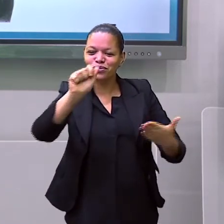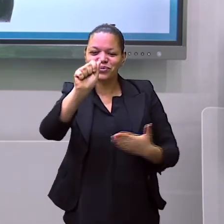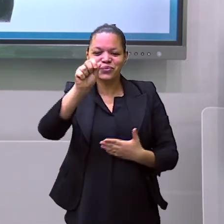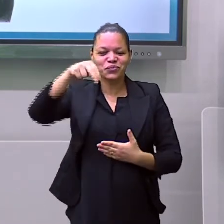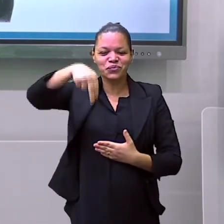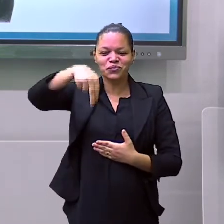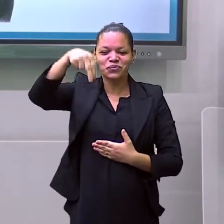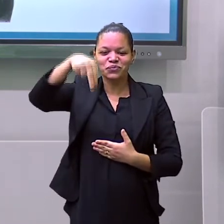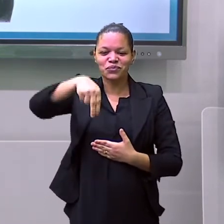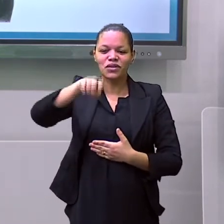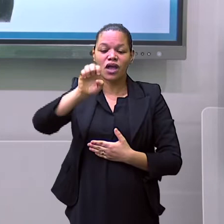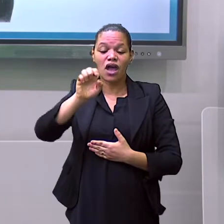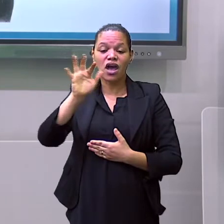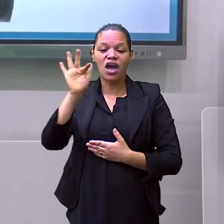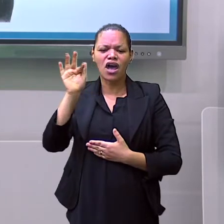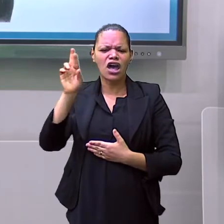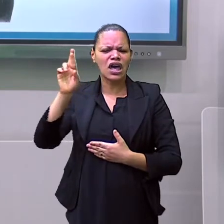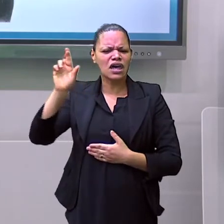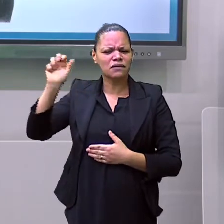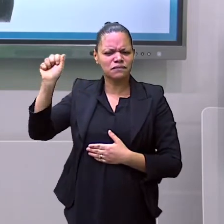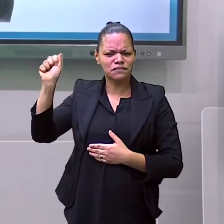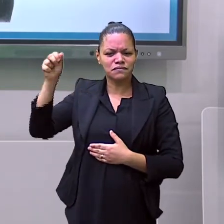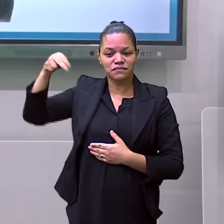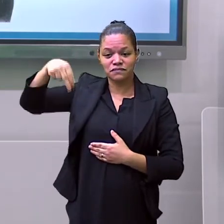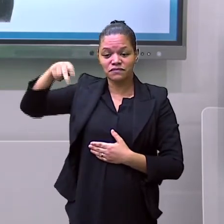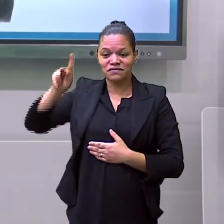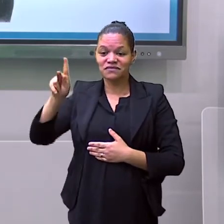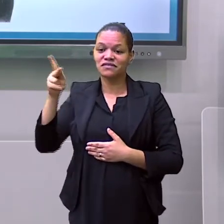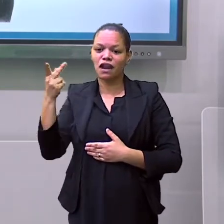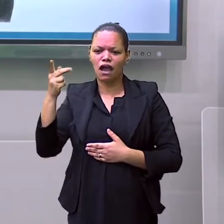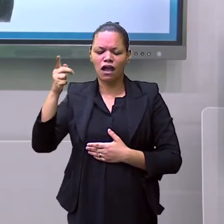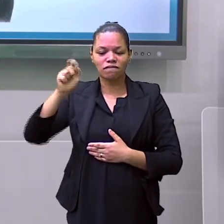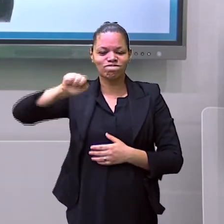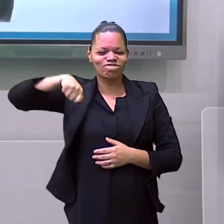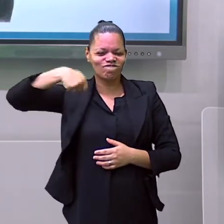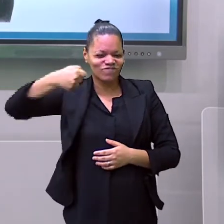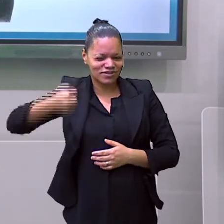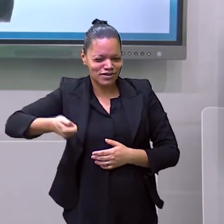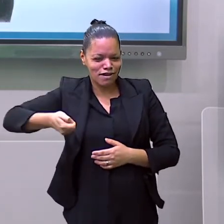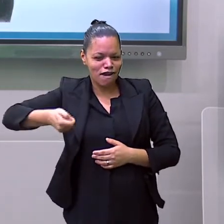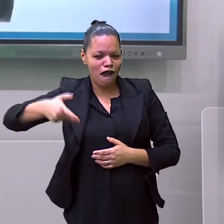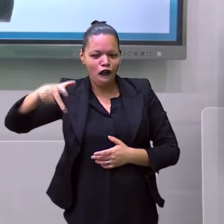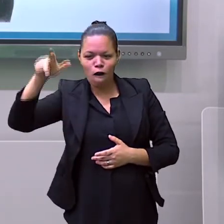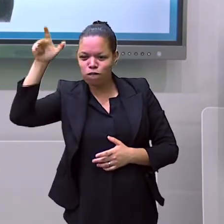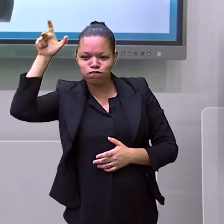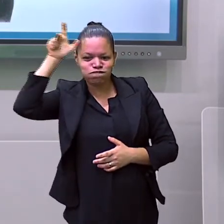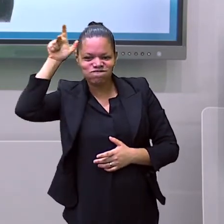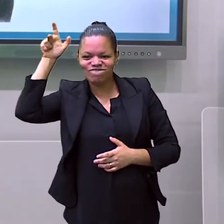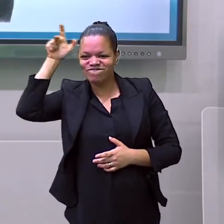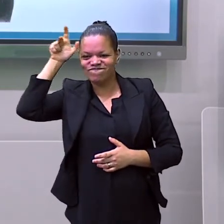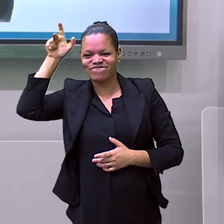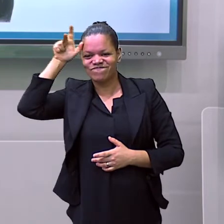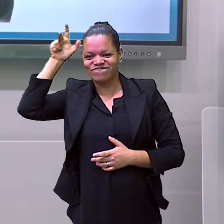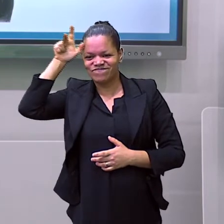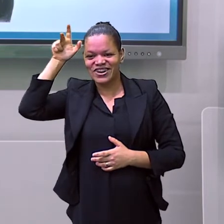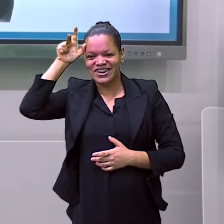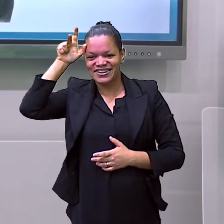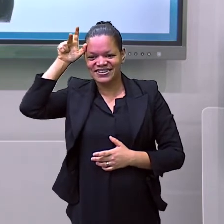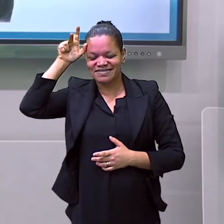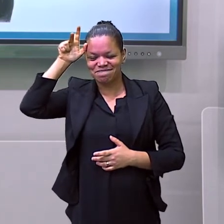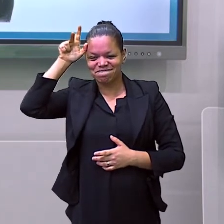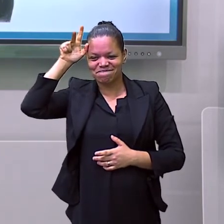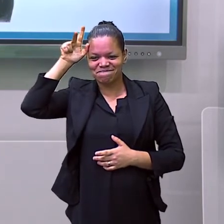mais poderoso sobre a realidade da Segunda Guerra Mundial. Ele foi escrito por uma garota alemã de